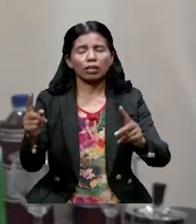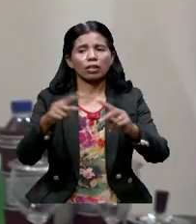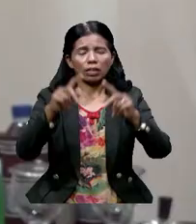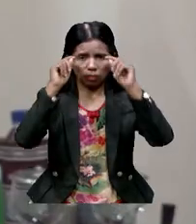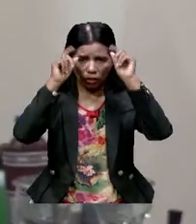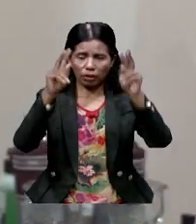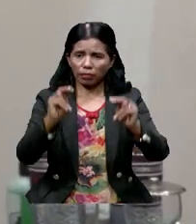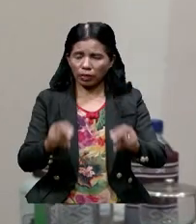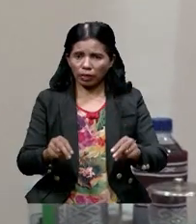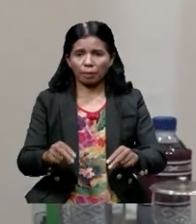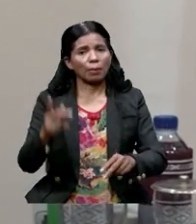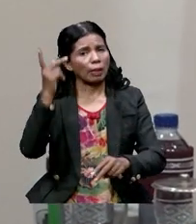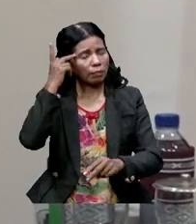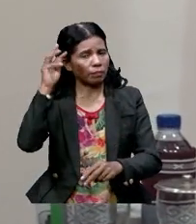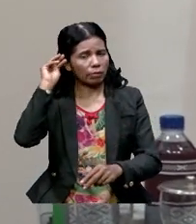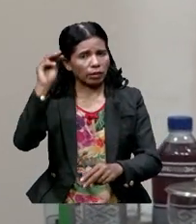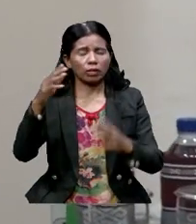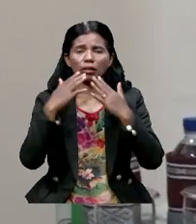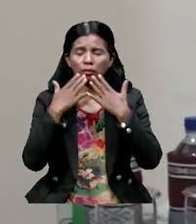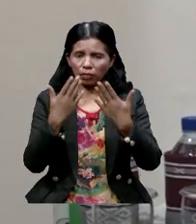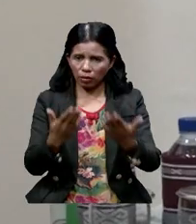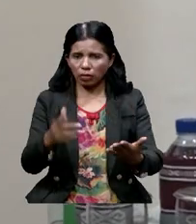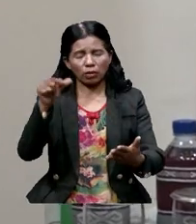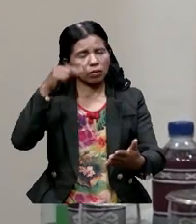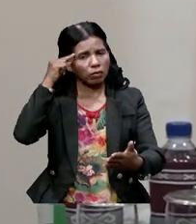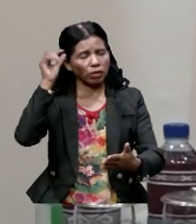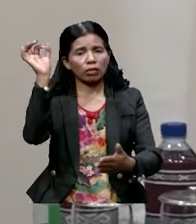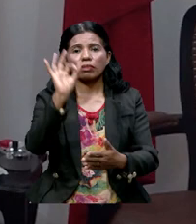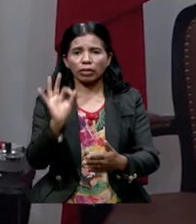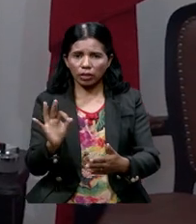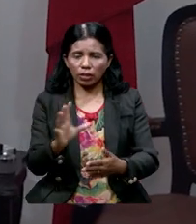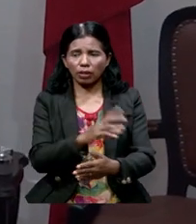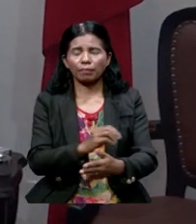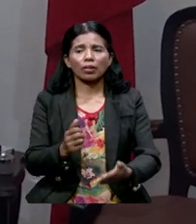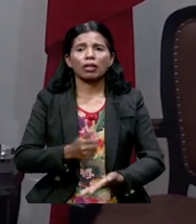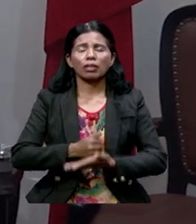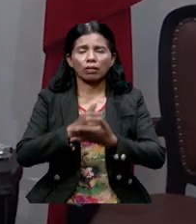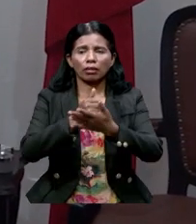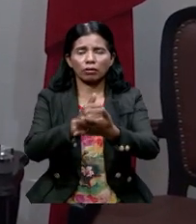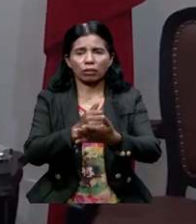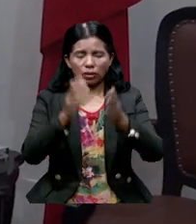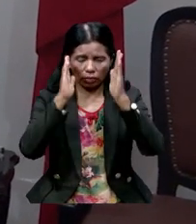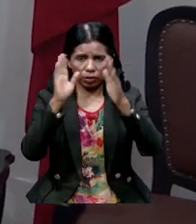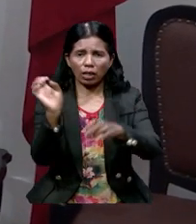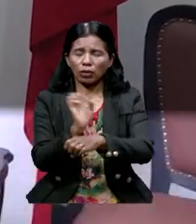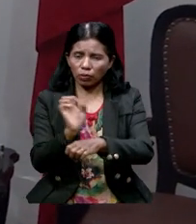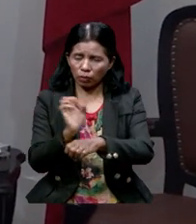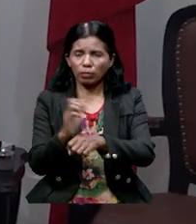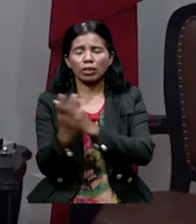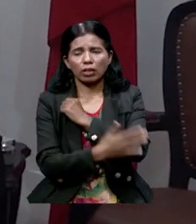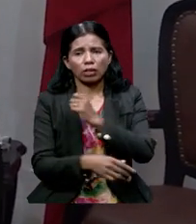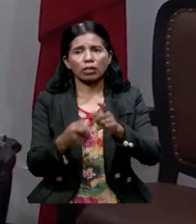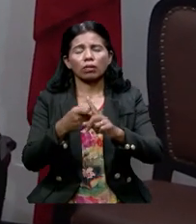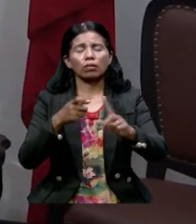E a bíblia ne primeiro-ministro mos agradece ba governo França, tamba durante ne apoia diversificação na economia nação, li